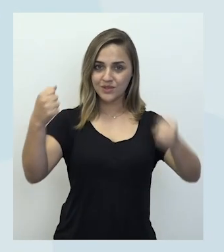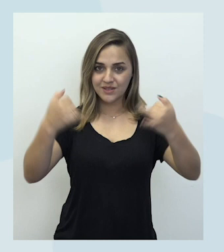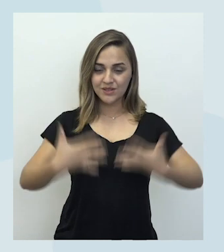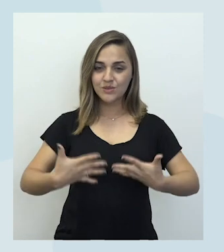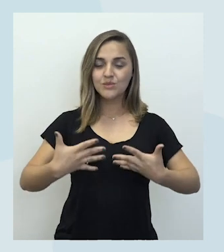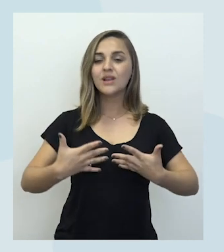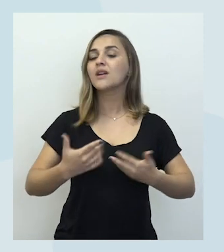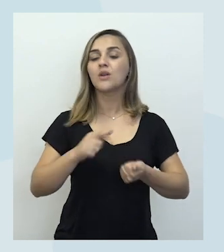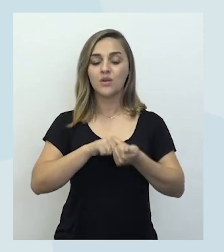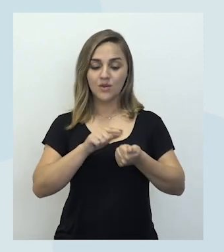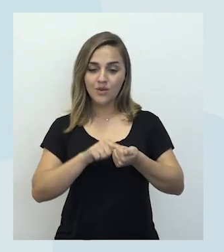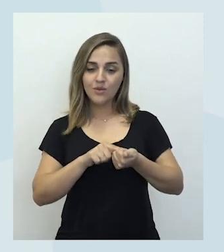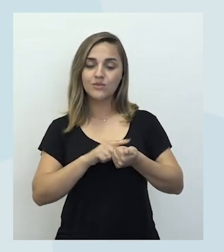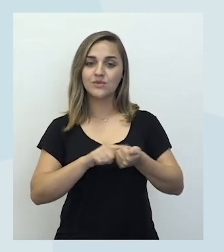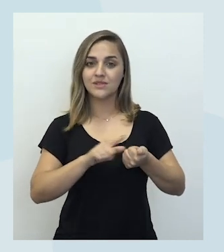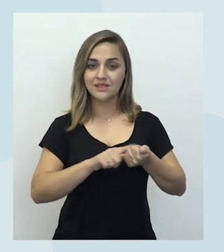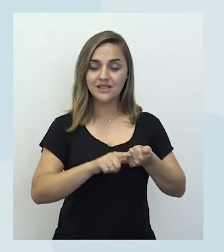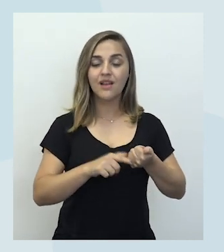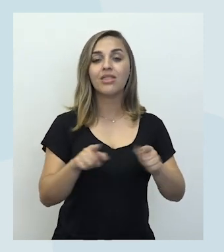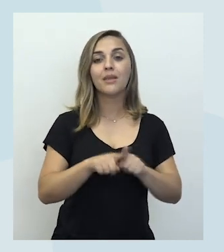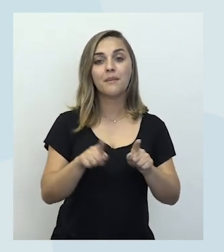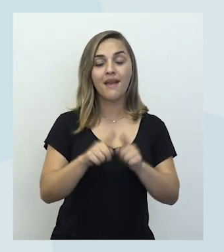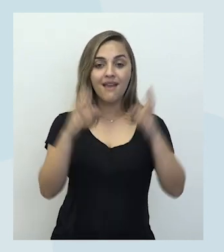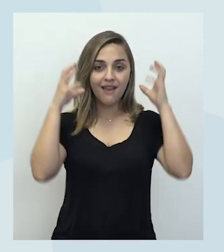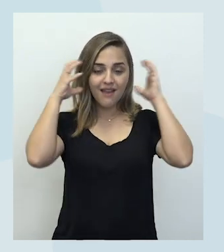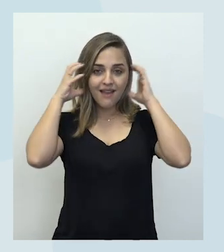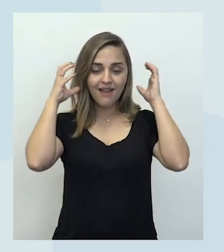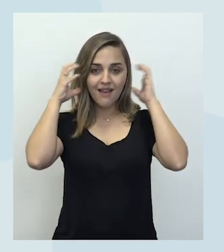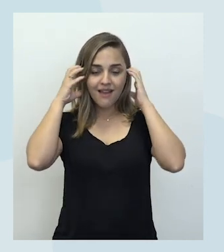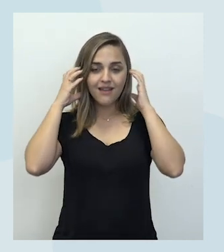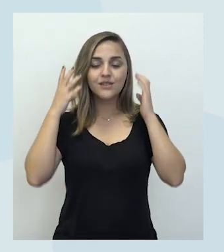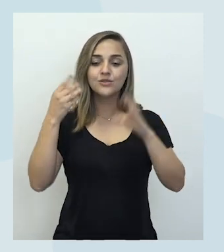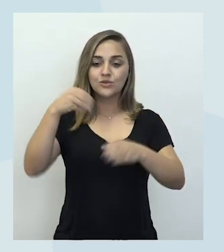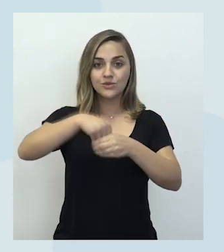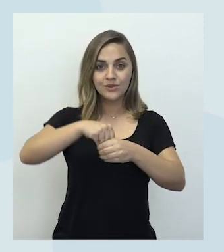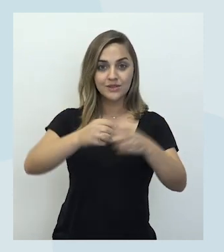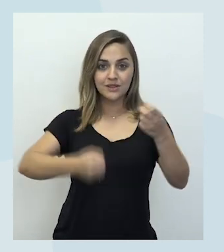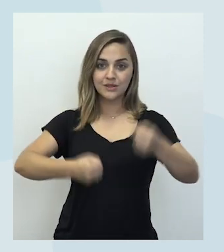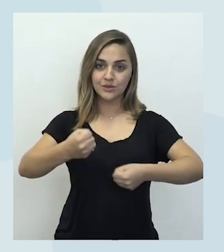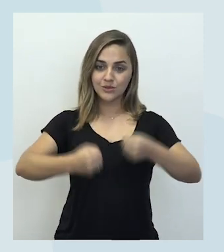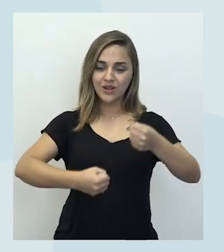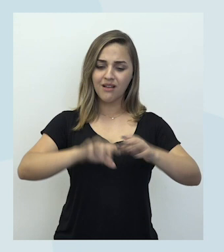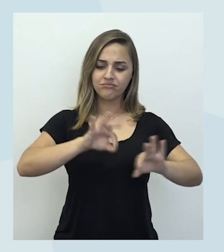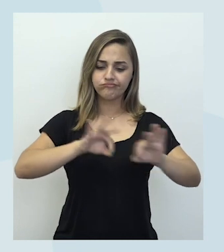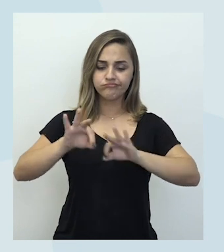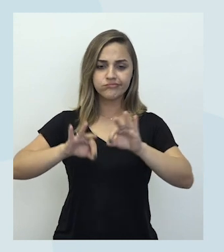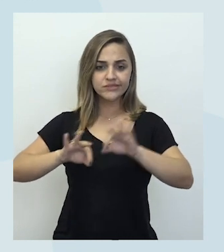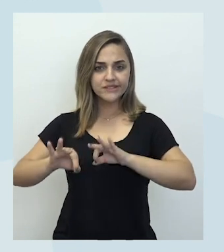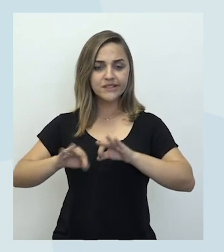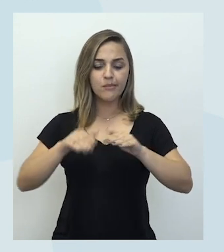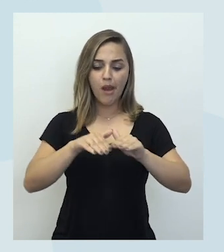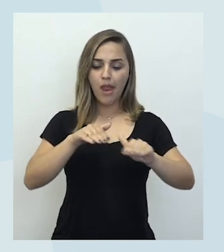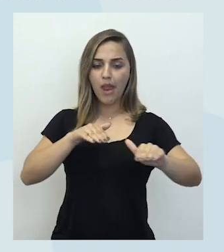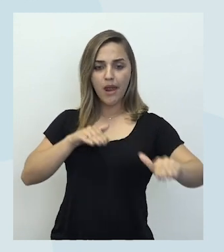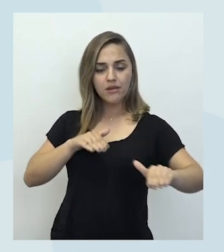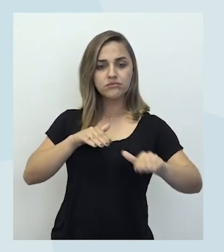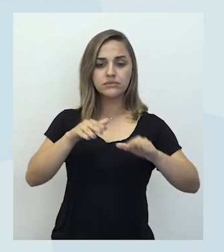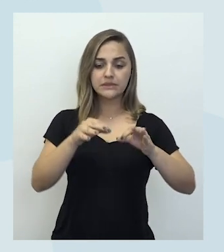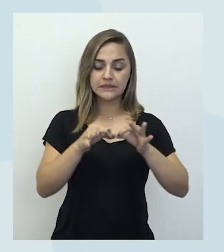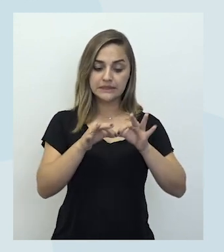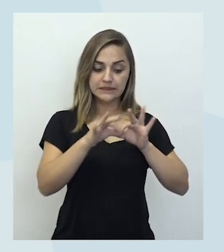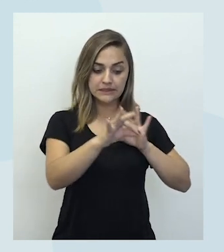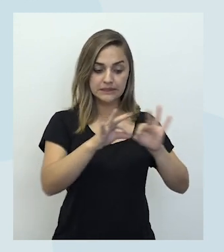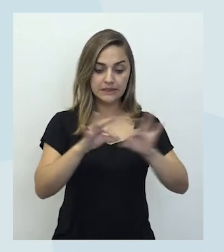meio de smartphone, por meio de rádio também, né? Os carros serão organizados, os maiores, organizado, né? Espaço, ó,